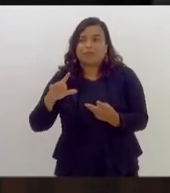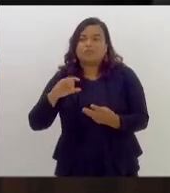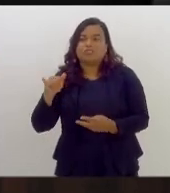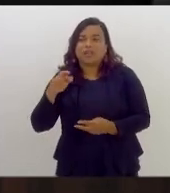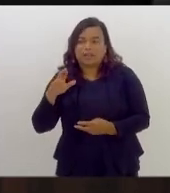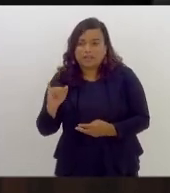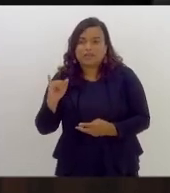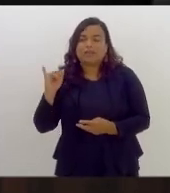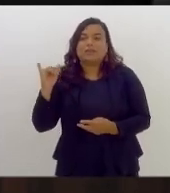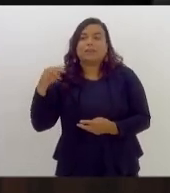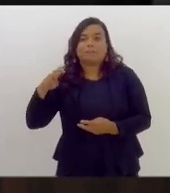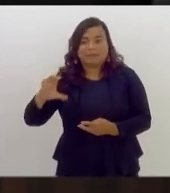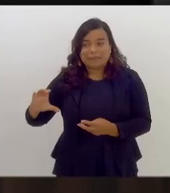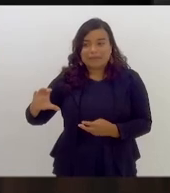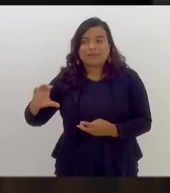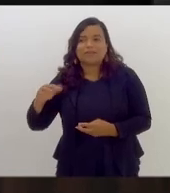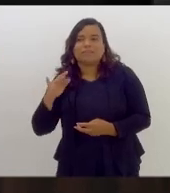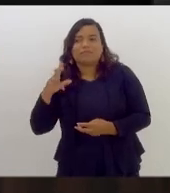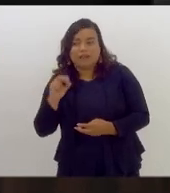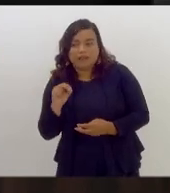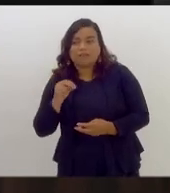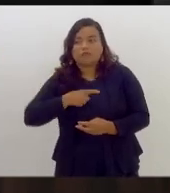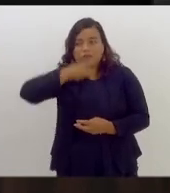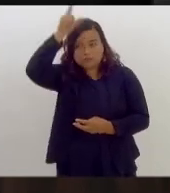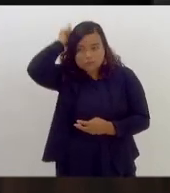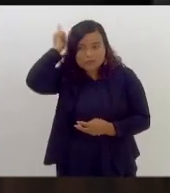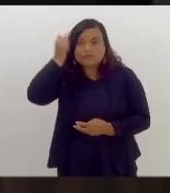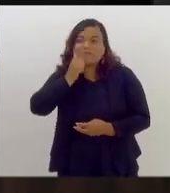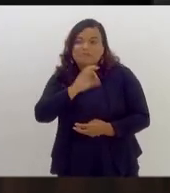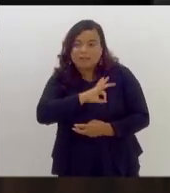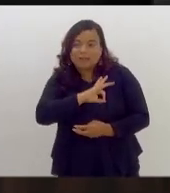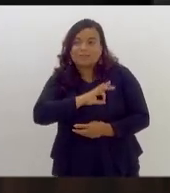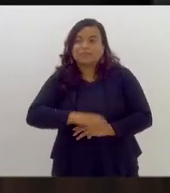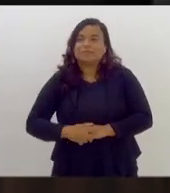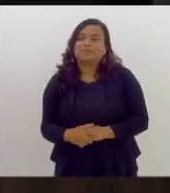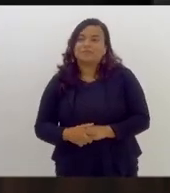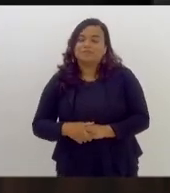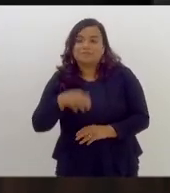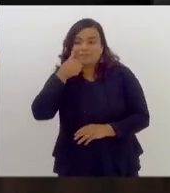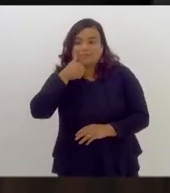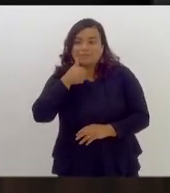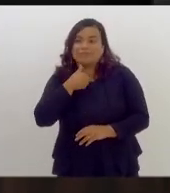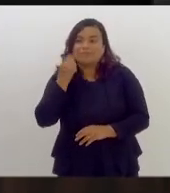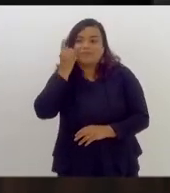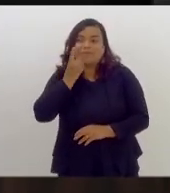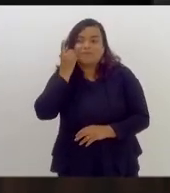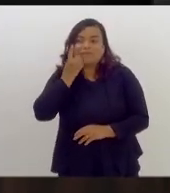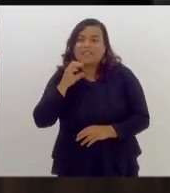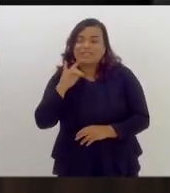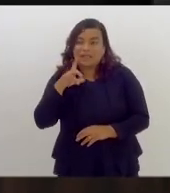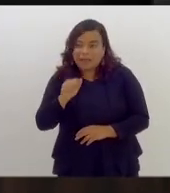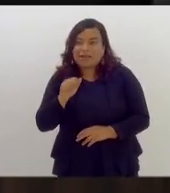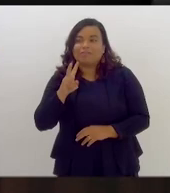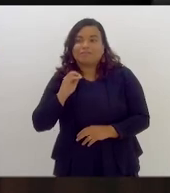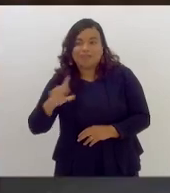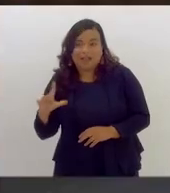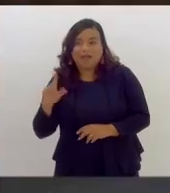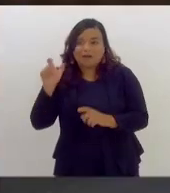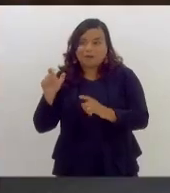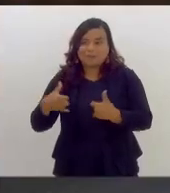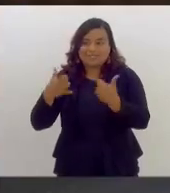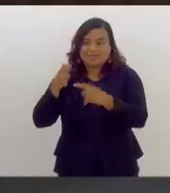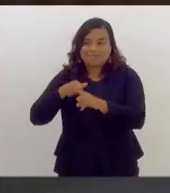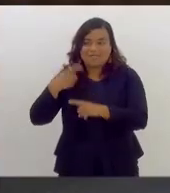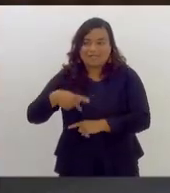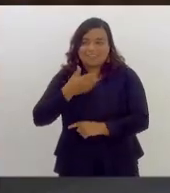Flávio Serafini, deputado Luiz Paulo, deputada Marta, deputada Célia, Val, o nosso aniversariante do